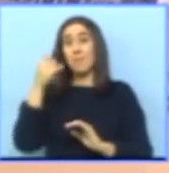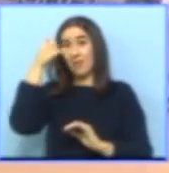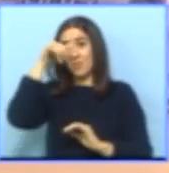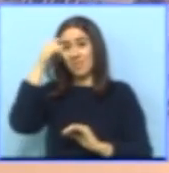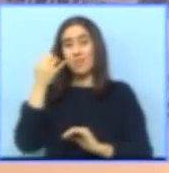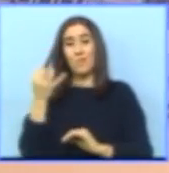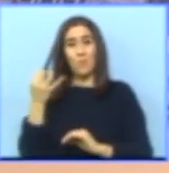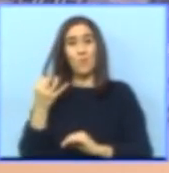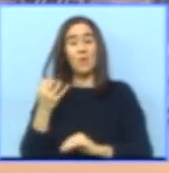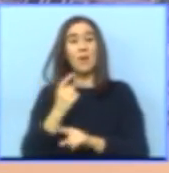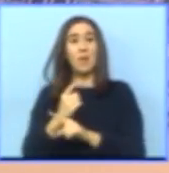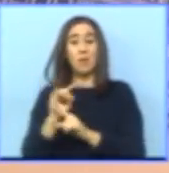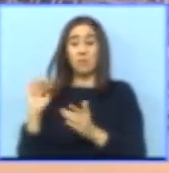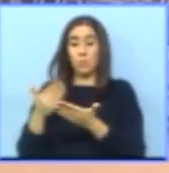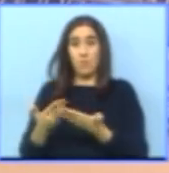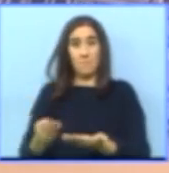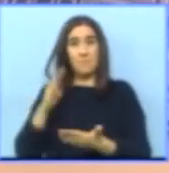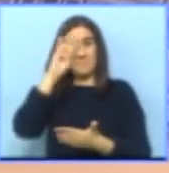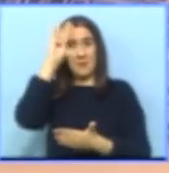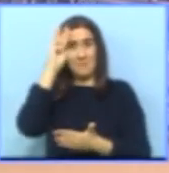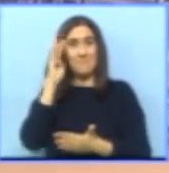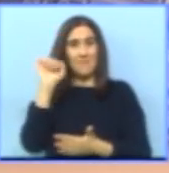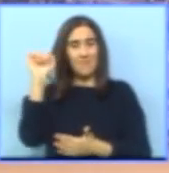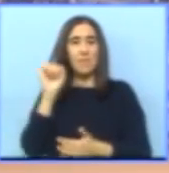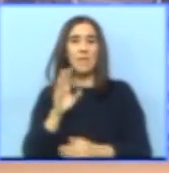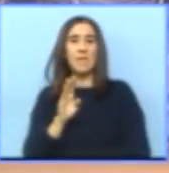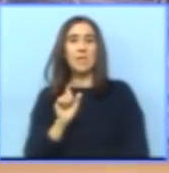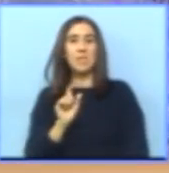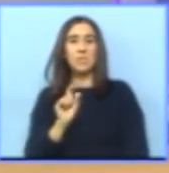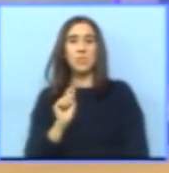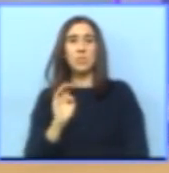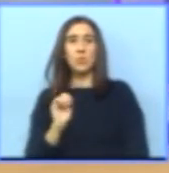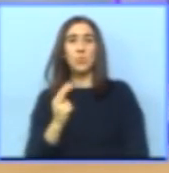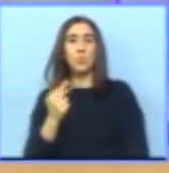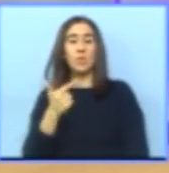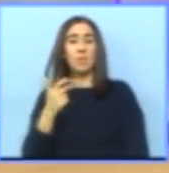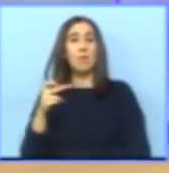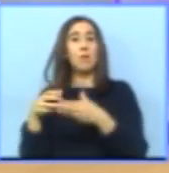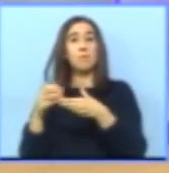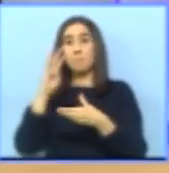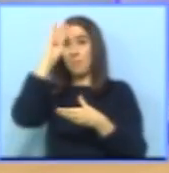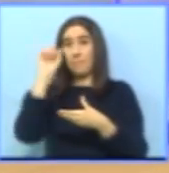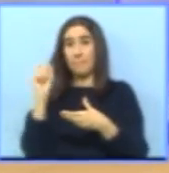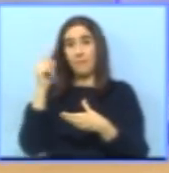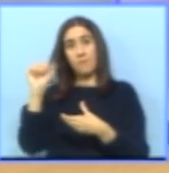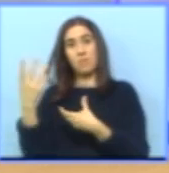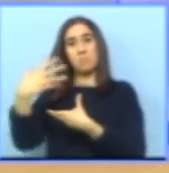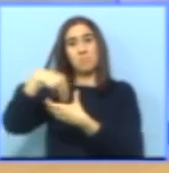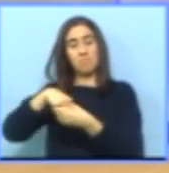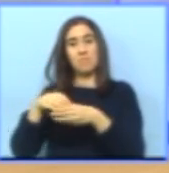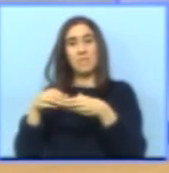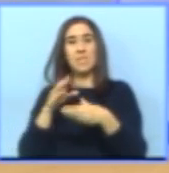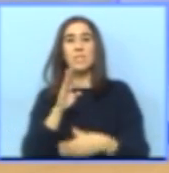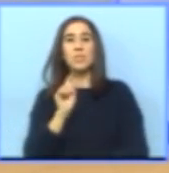de onde veio até o atual Papa, e que é jesuíta, é o primeiro Papa que vem da Ordem dos Jesuítas,